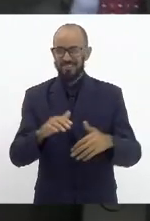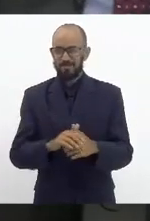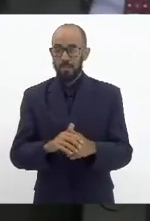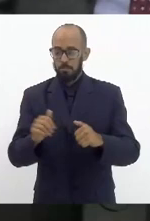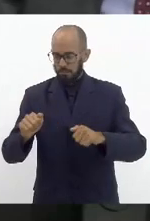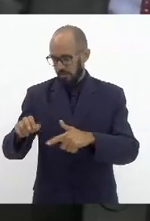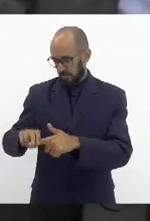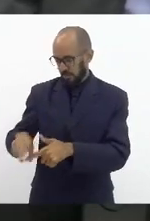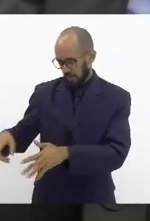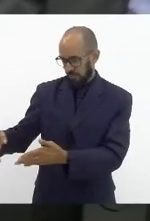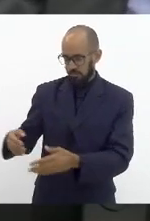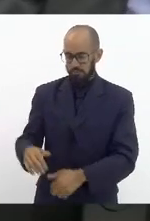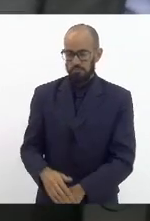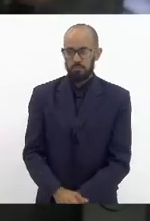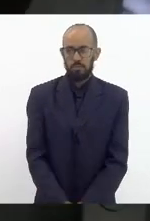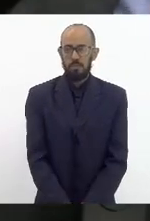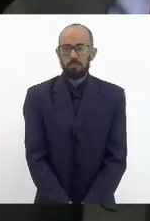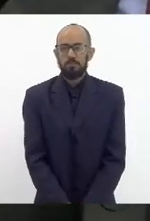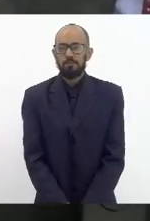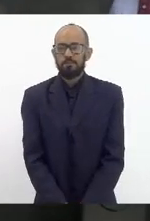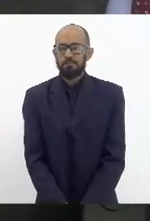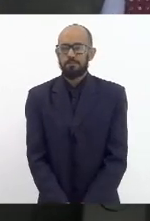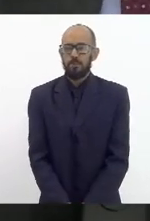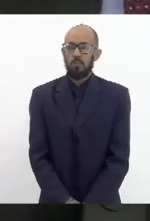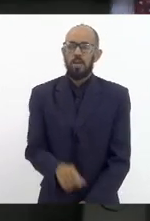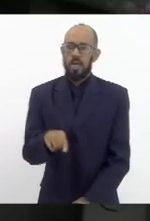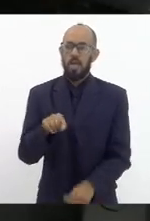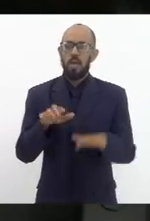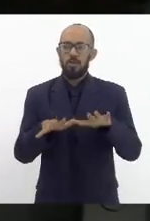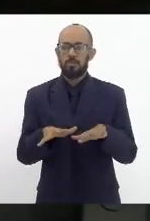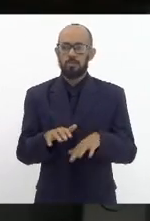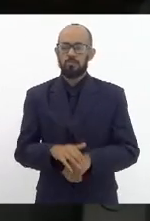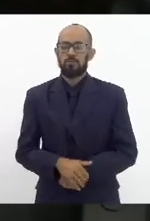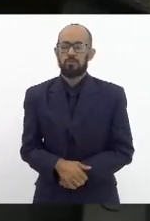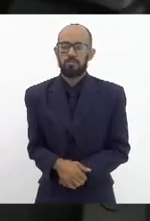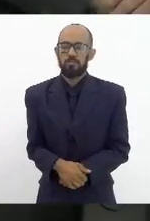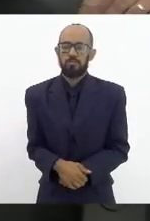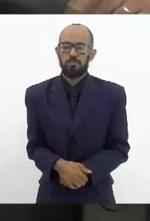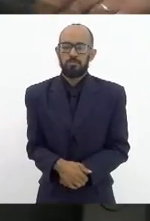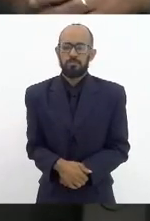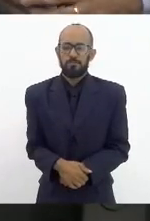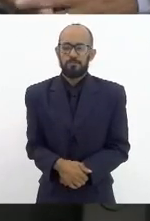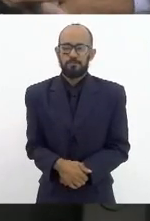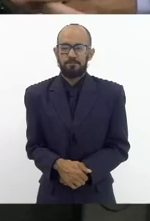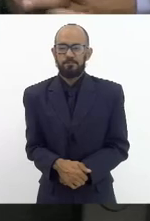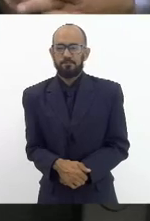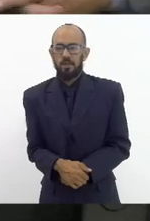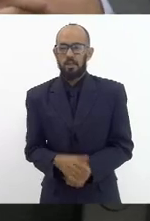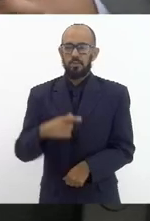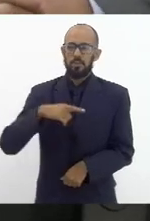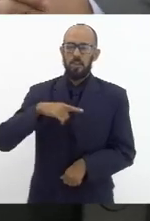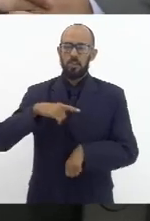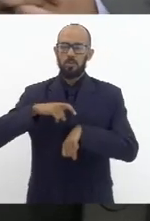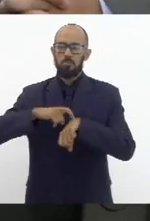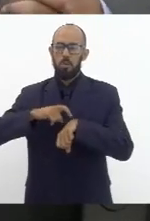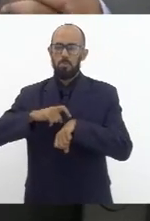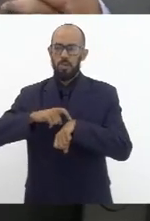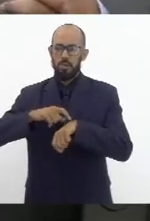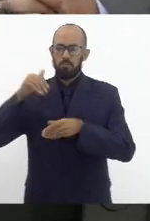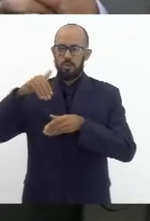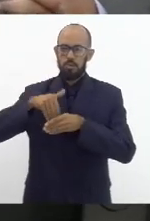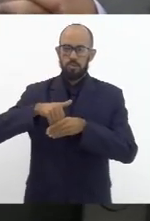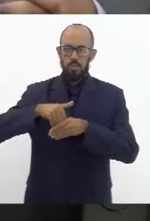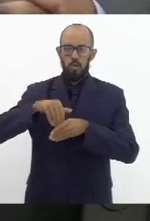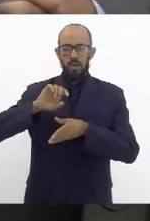Senta aí. Então, mas é isso. Vem o momento da eleição, cada um vai defender o seu candidato a presidente, a governador, cada